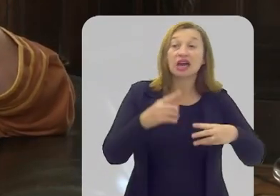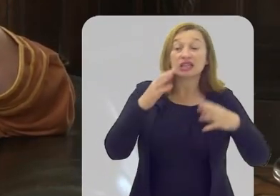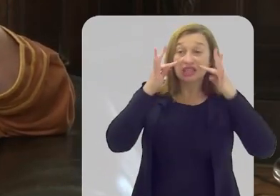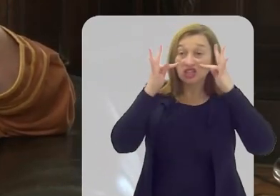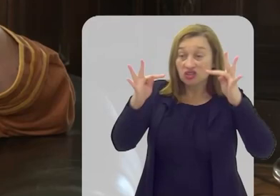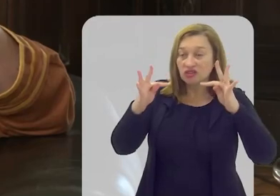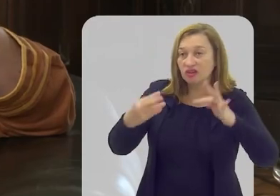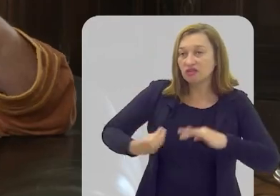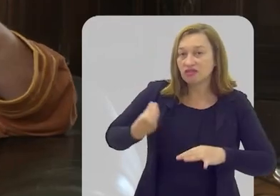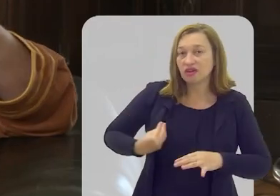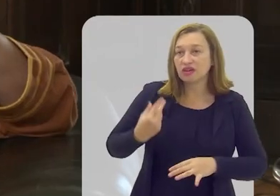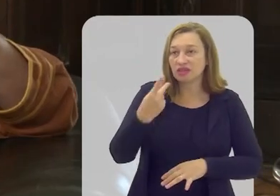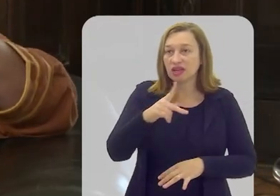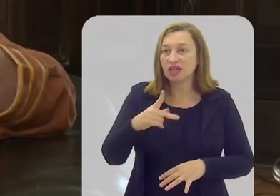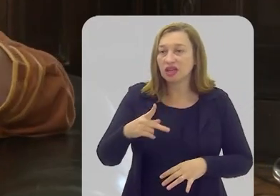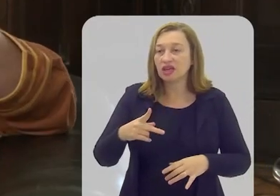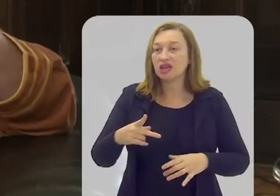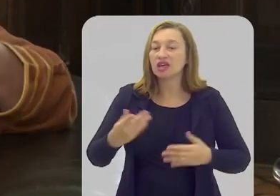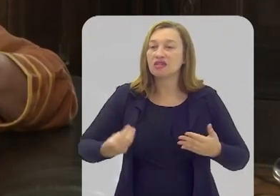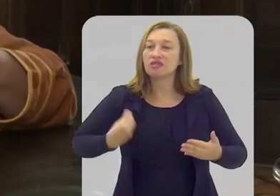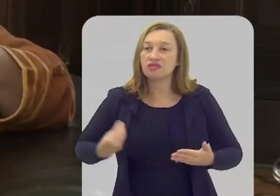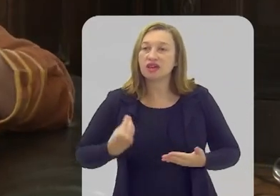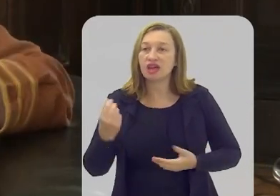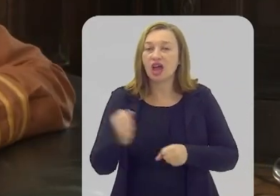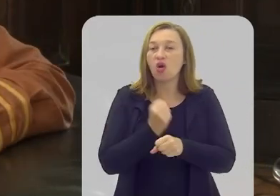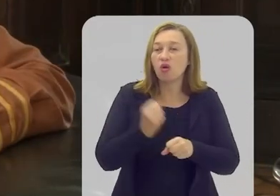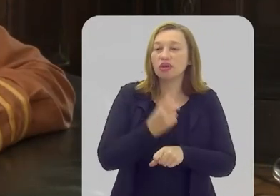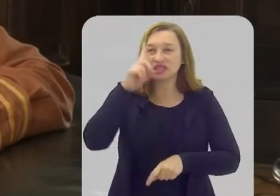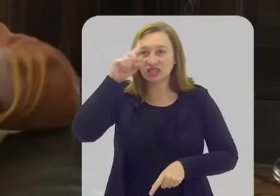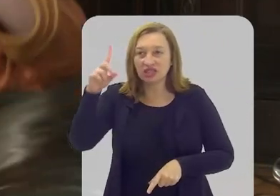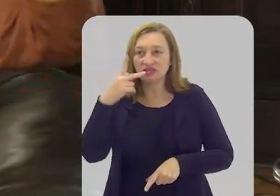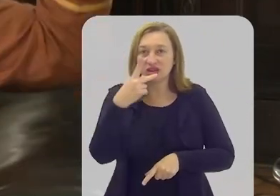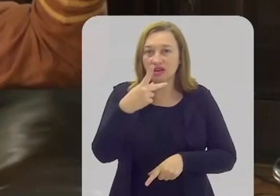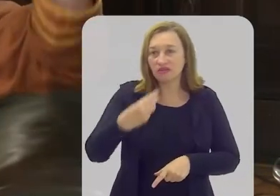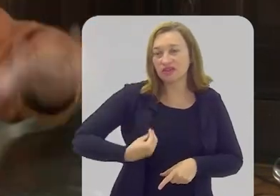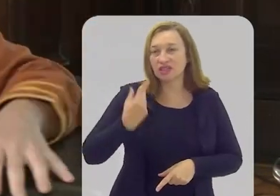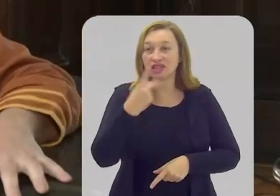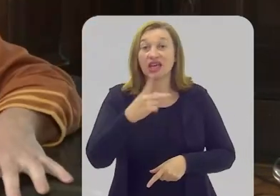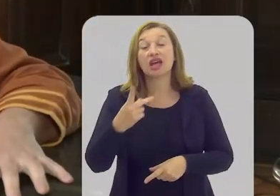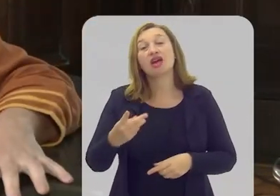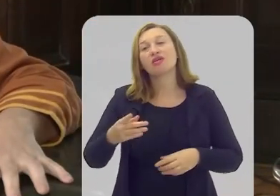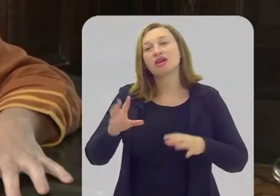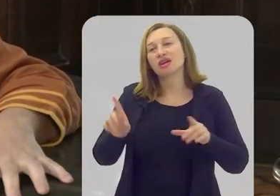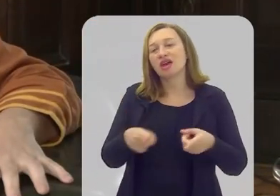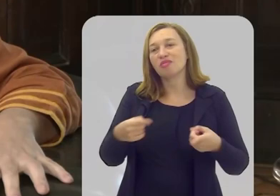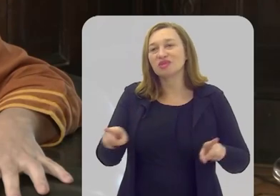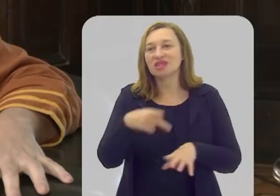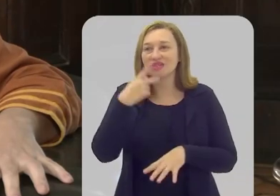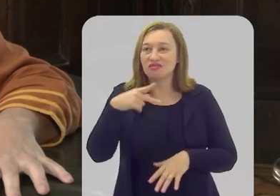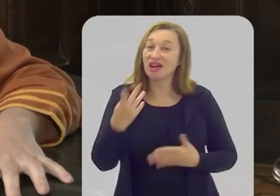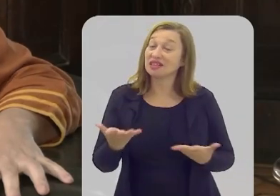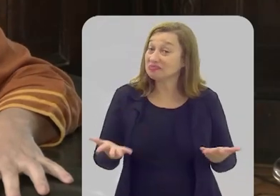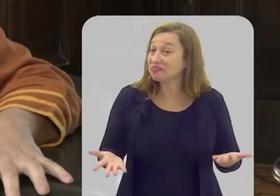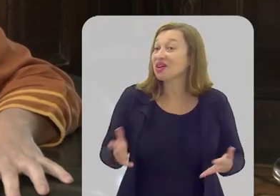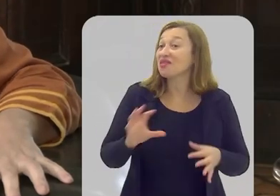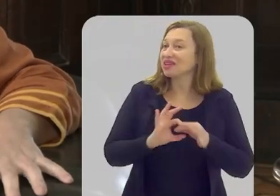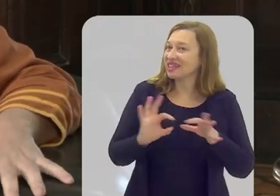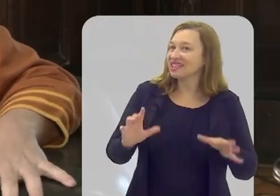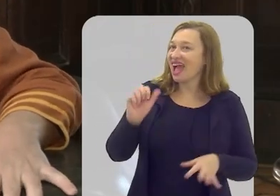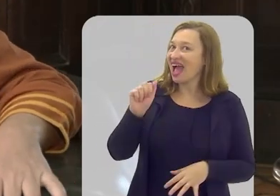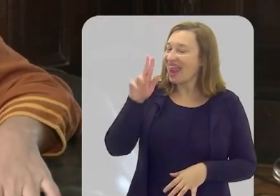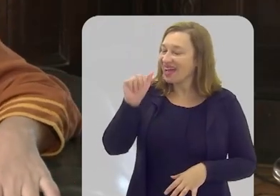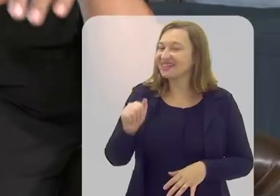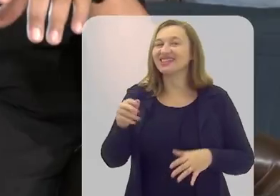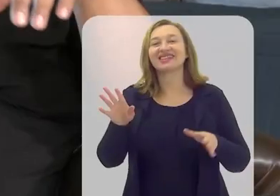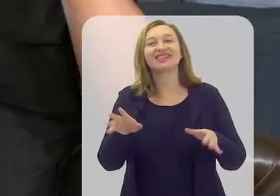chamado dele, né? E para ele viver o chamado que Deus tinha na vida dele. É isso que a música fala. Olha, eu vou